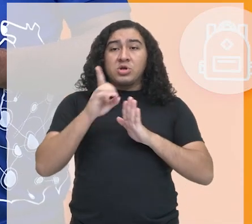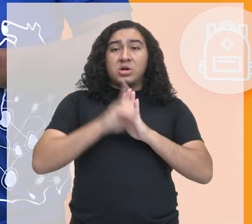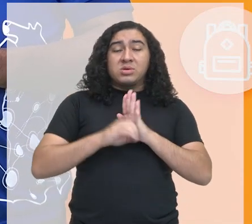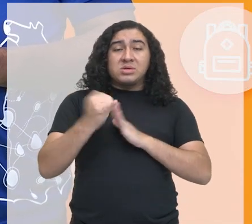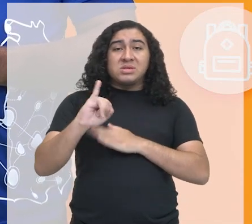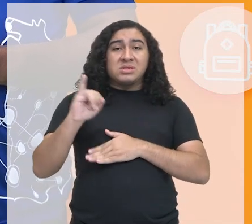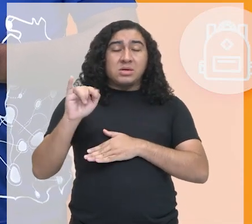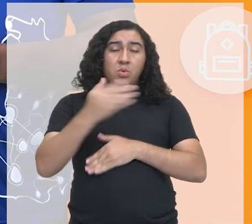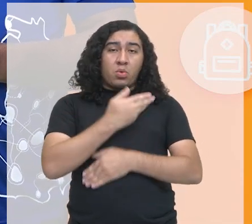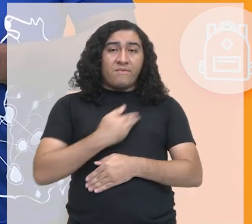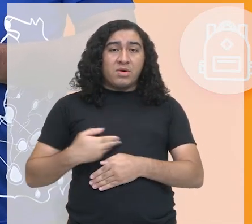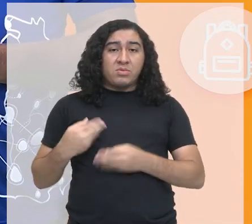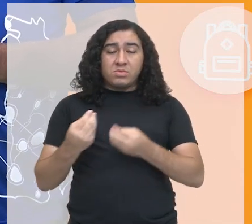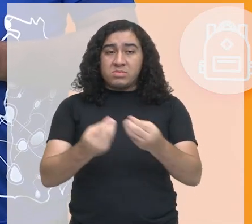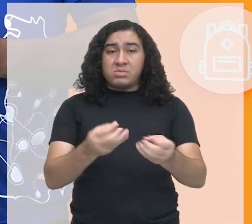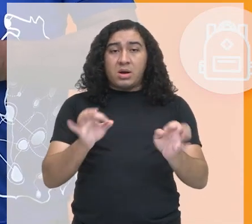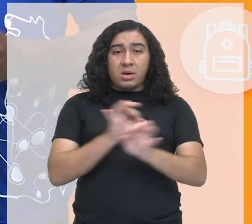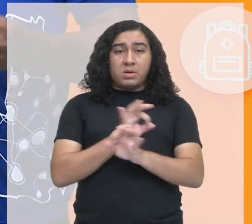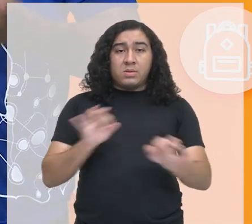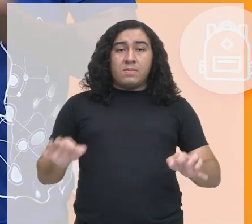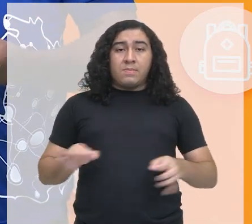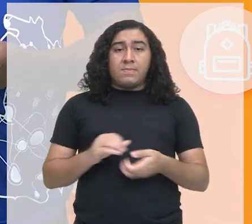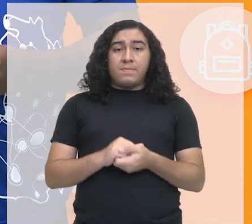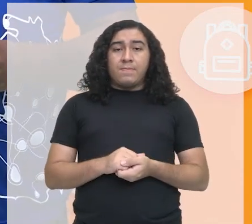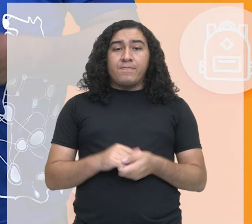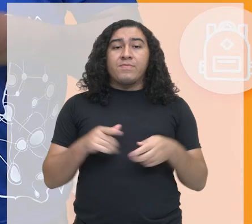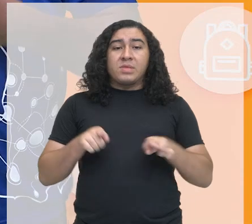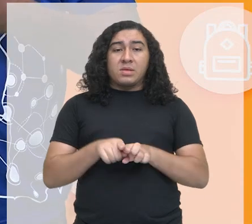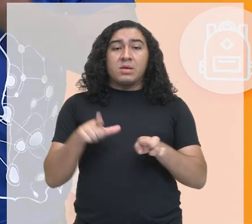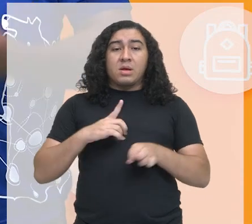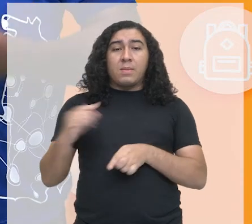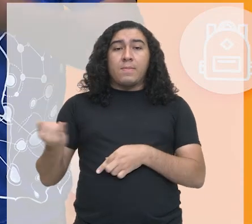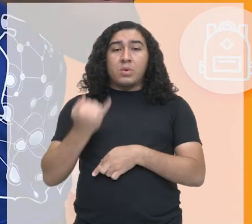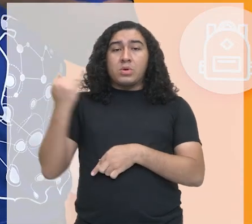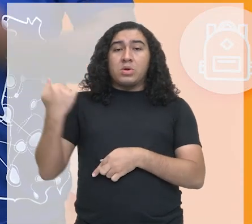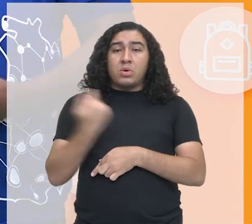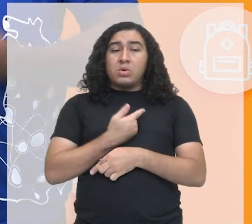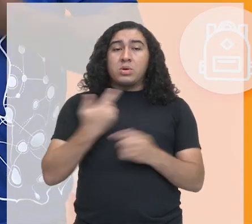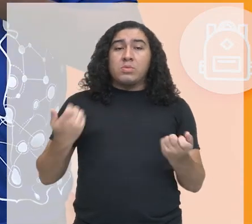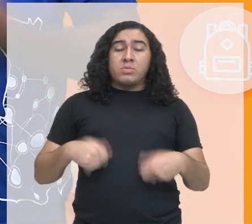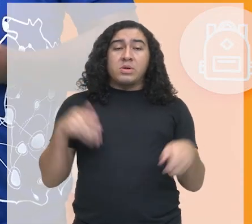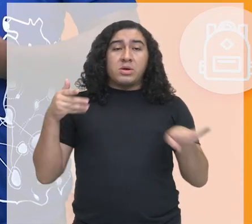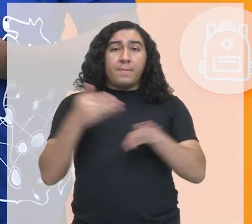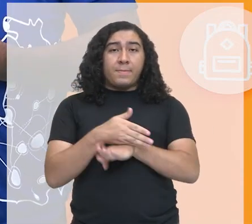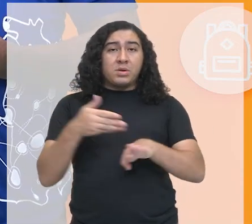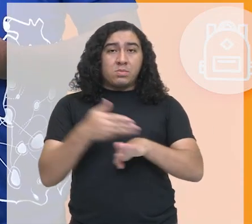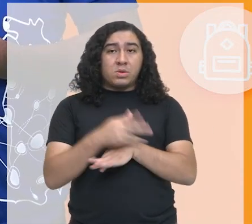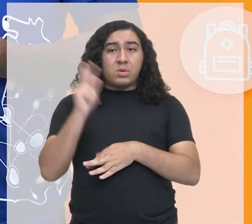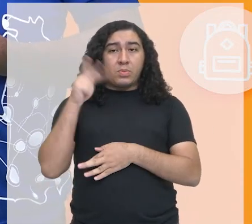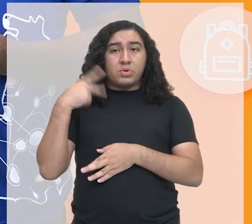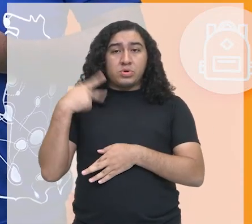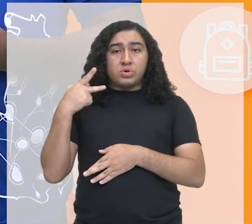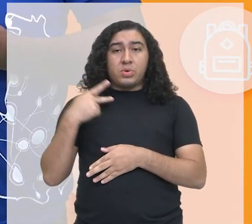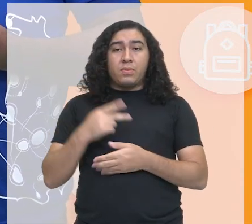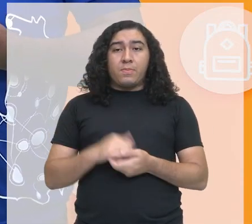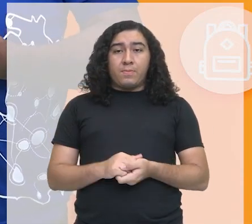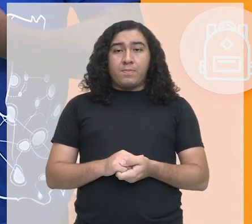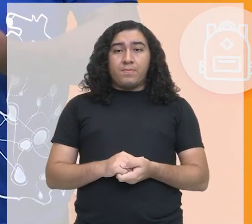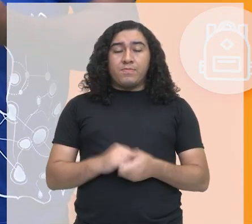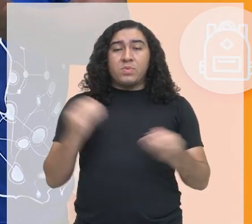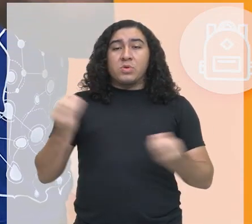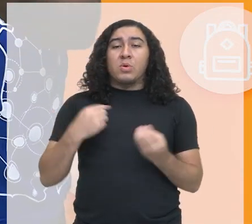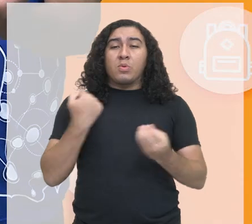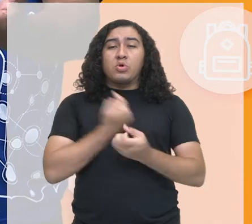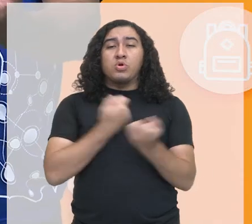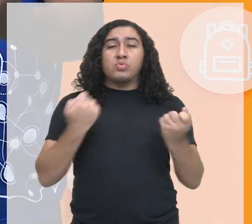né? E aqui tem um ponto fundamental, que é a nossa forma de participação política. Como é que